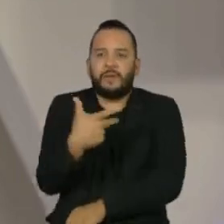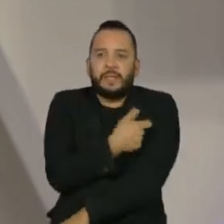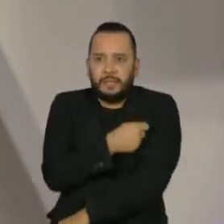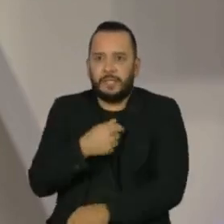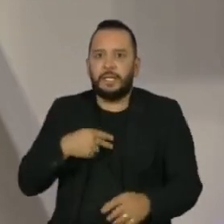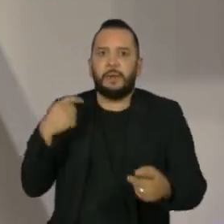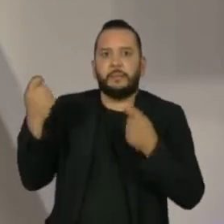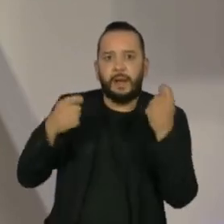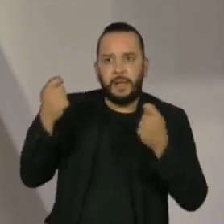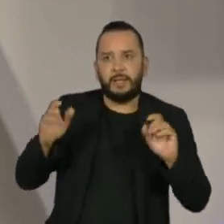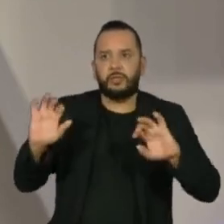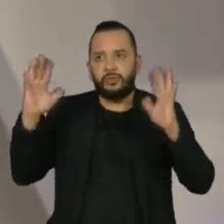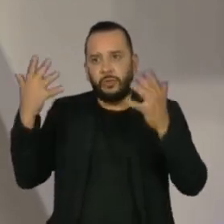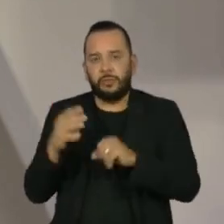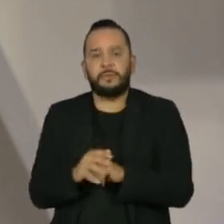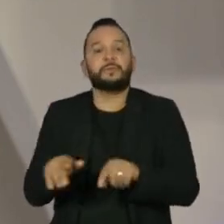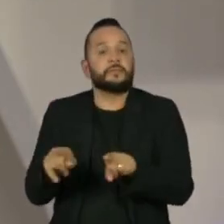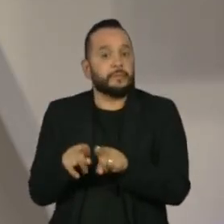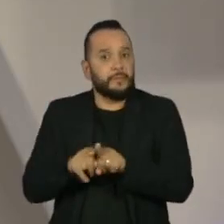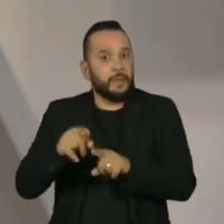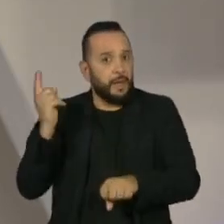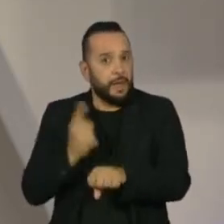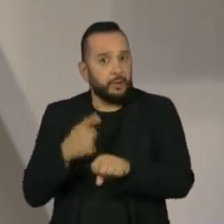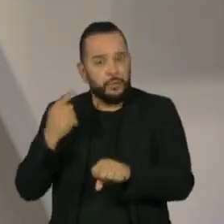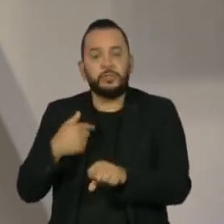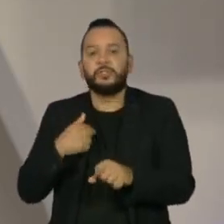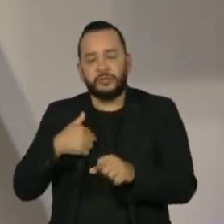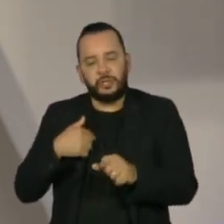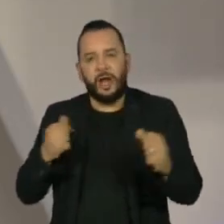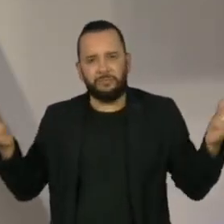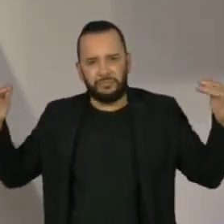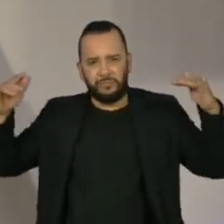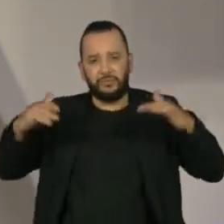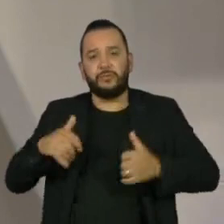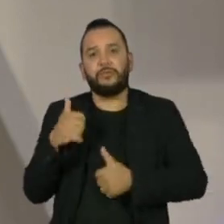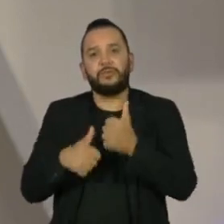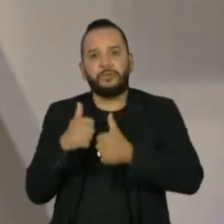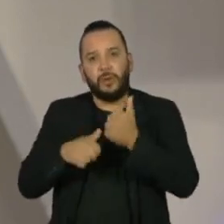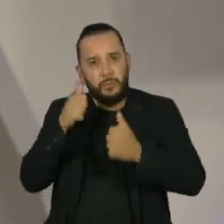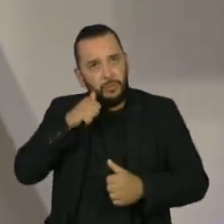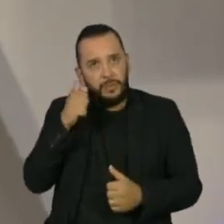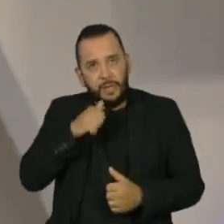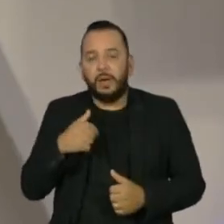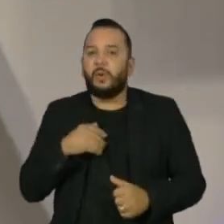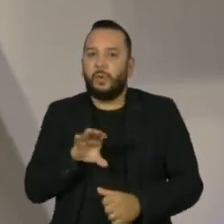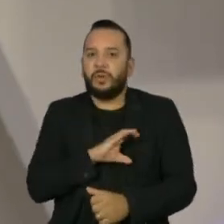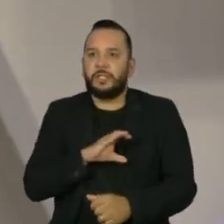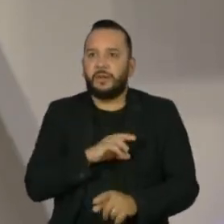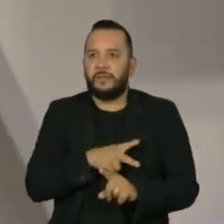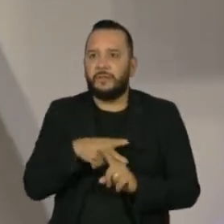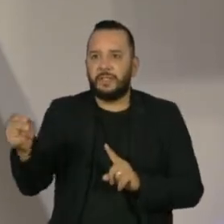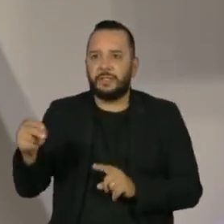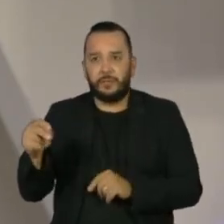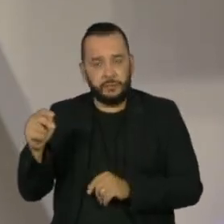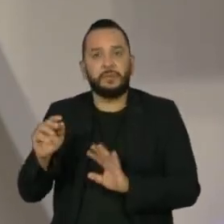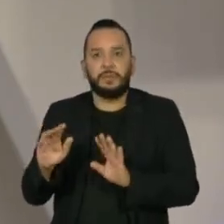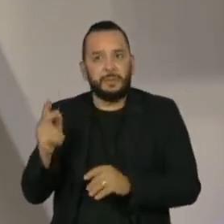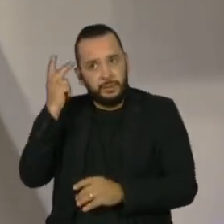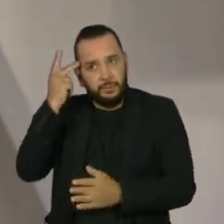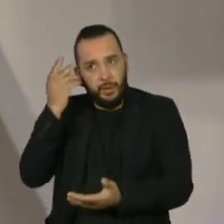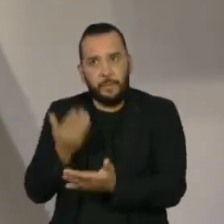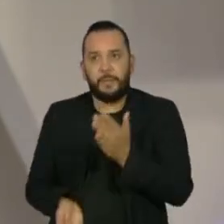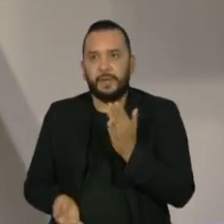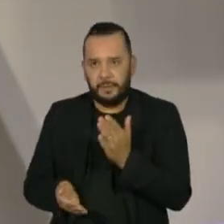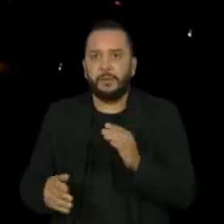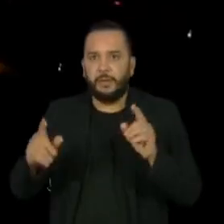Com recorde de público entre clubes no futebol feminino, o Corinthians garantiu mais um título ao vencer o São Paulo na decisão do